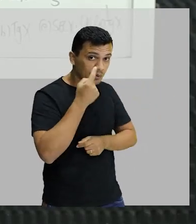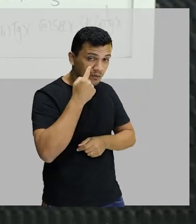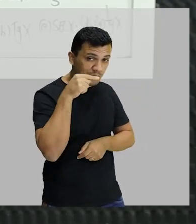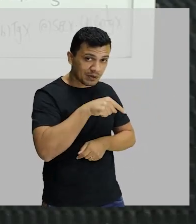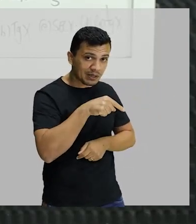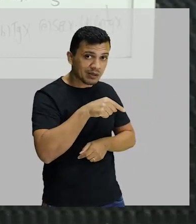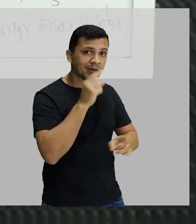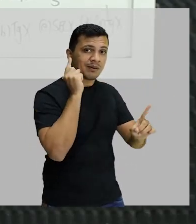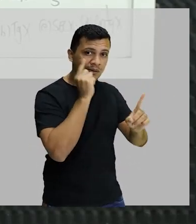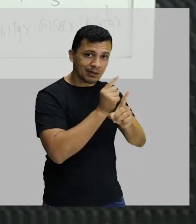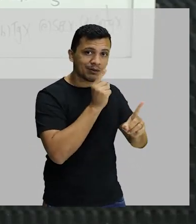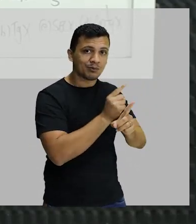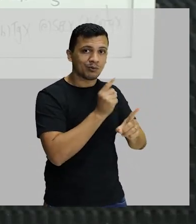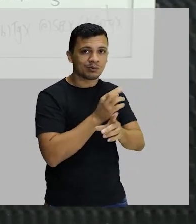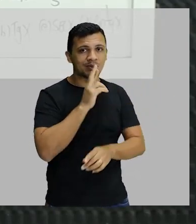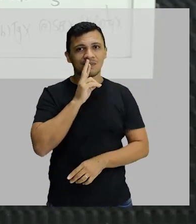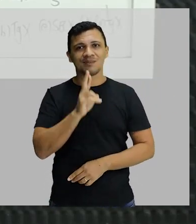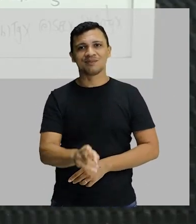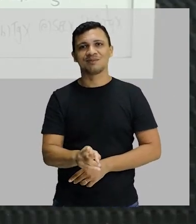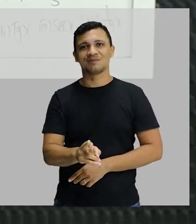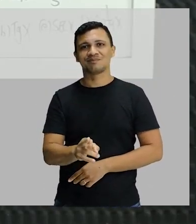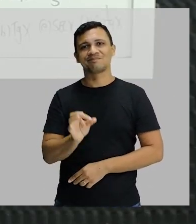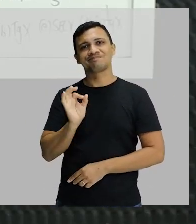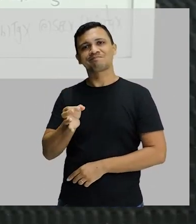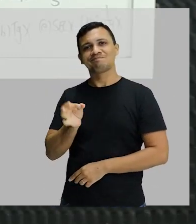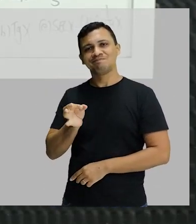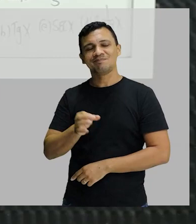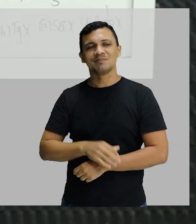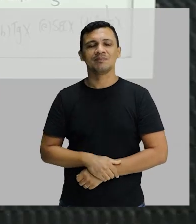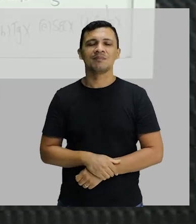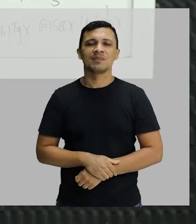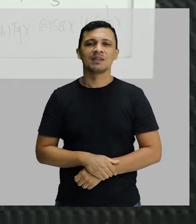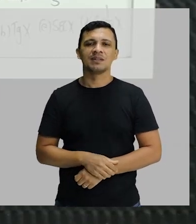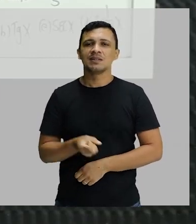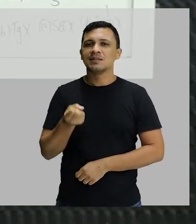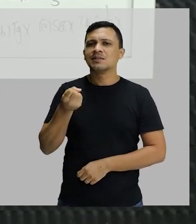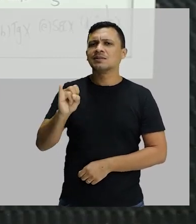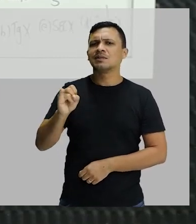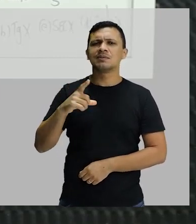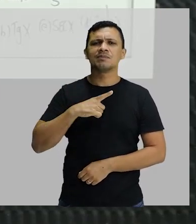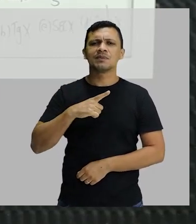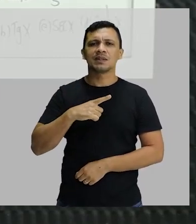quadrante. Pronto, galera. Beleza. Turma, se você tem